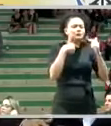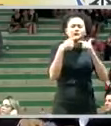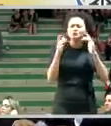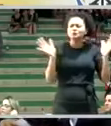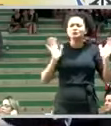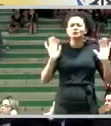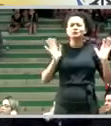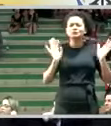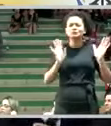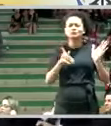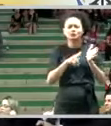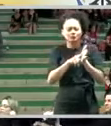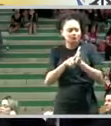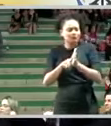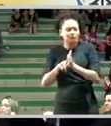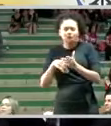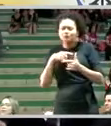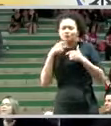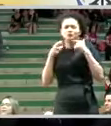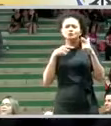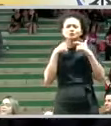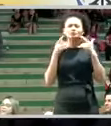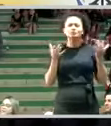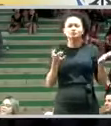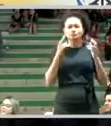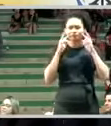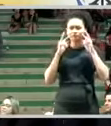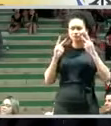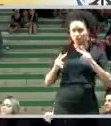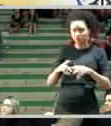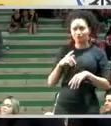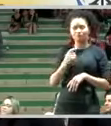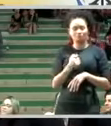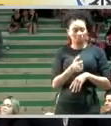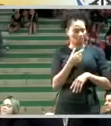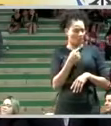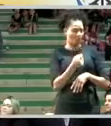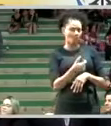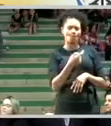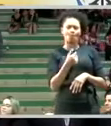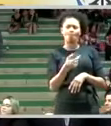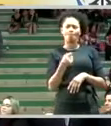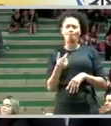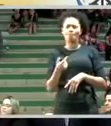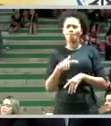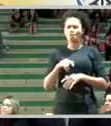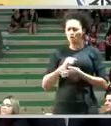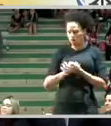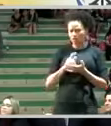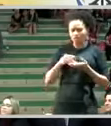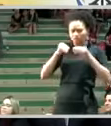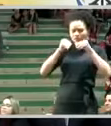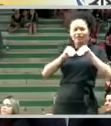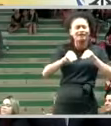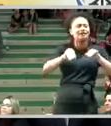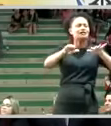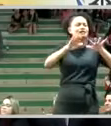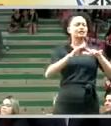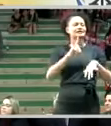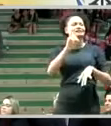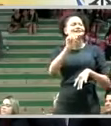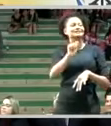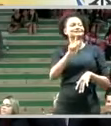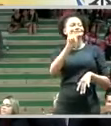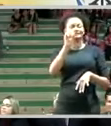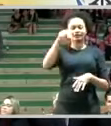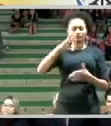Está fora do mapa. Veja que tem poucas informação da eira de Nacon, porque não estava